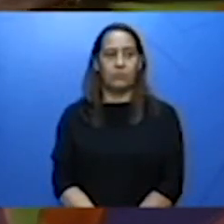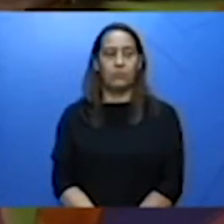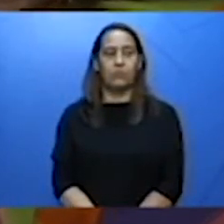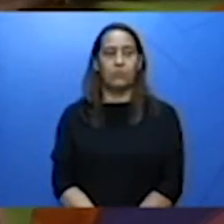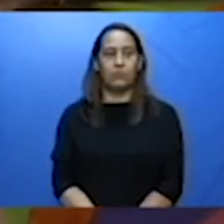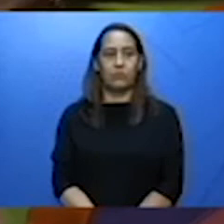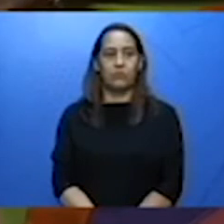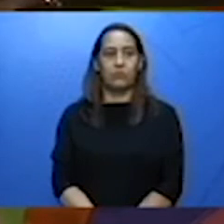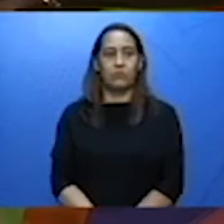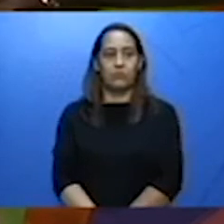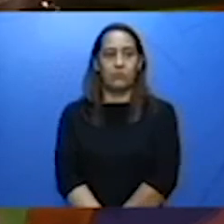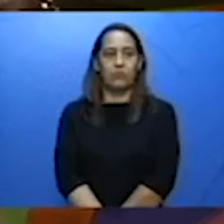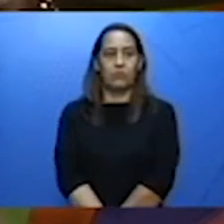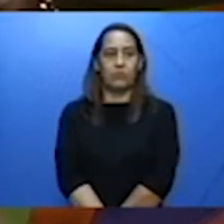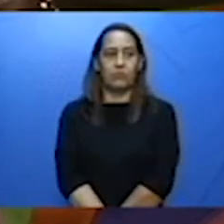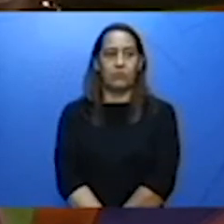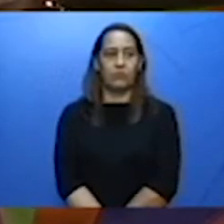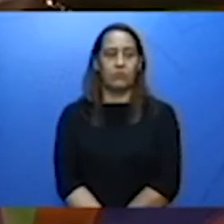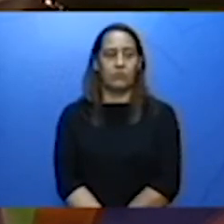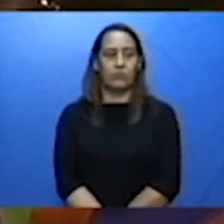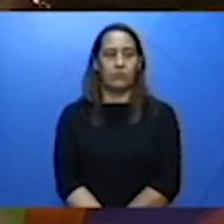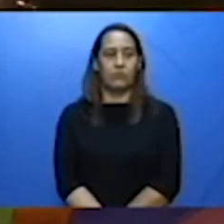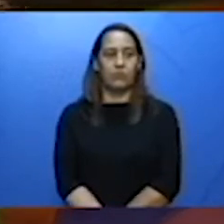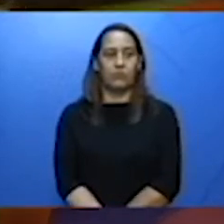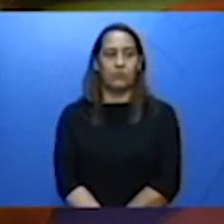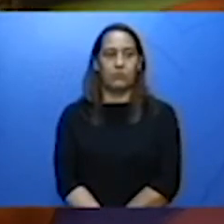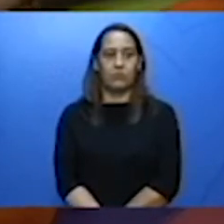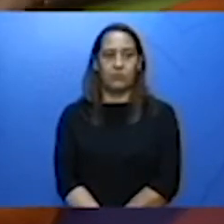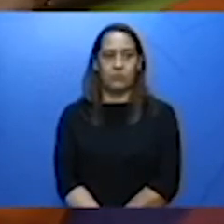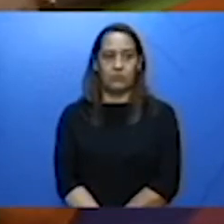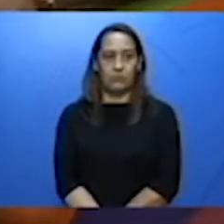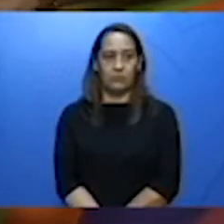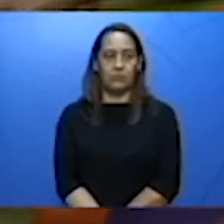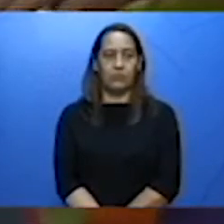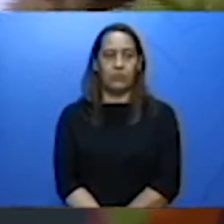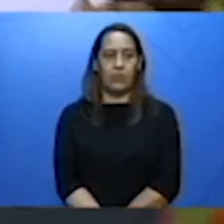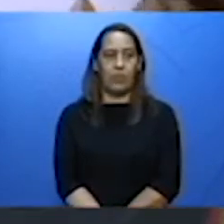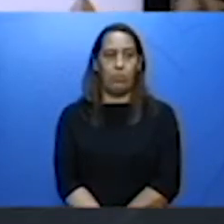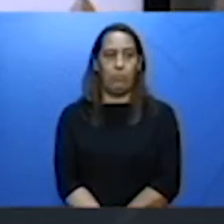bom? Para ir mais rápido. 92 pessoas.